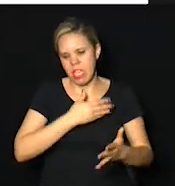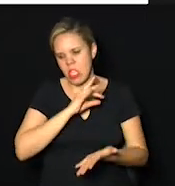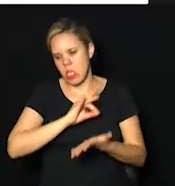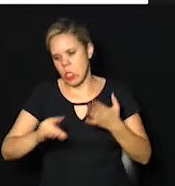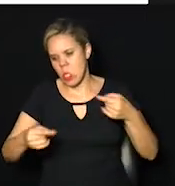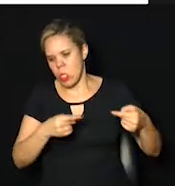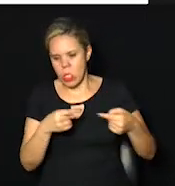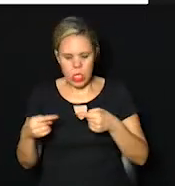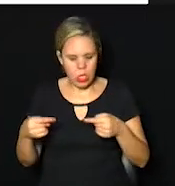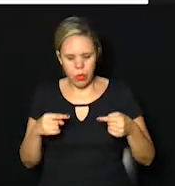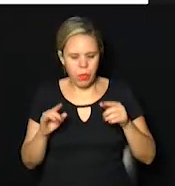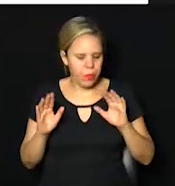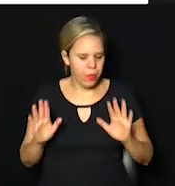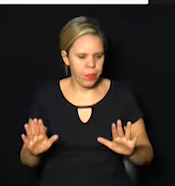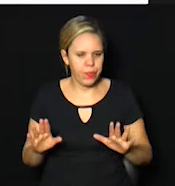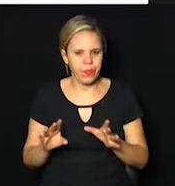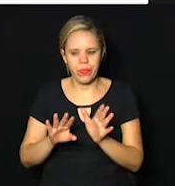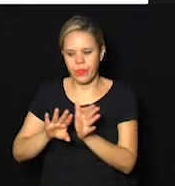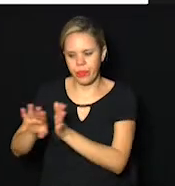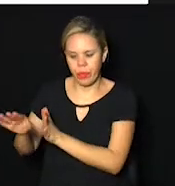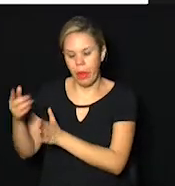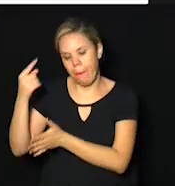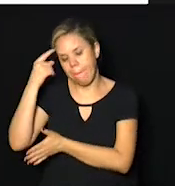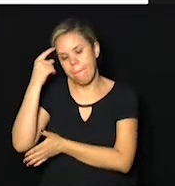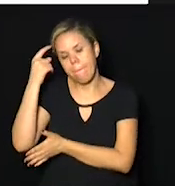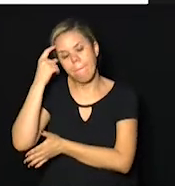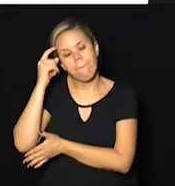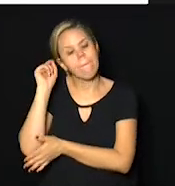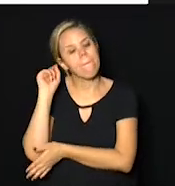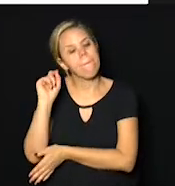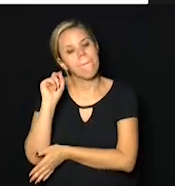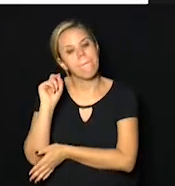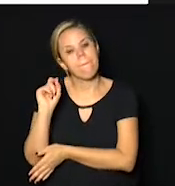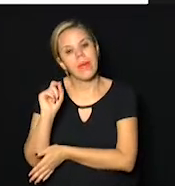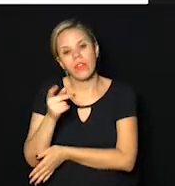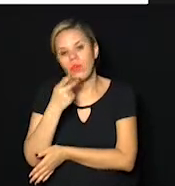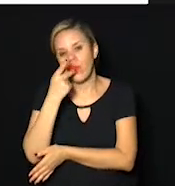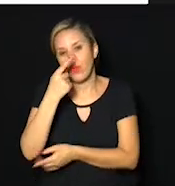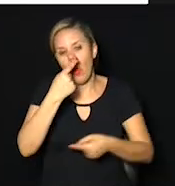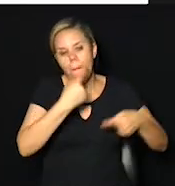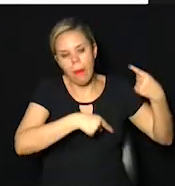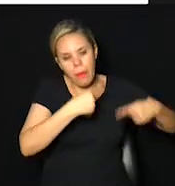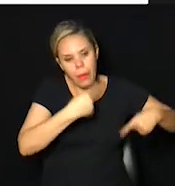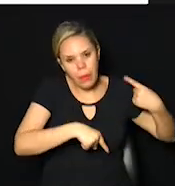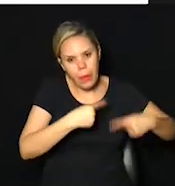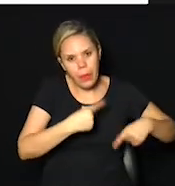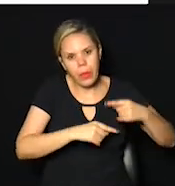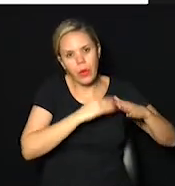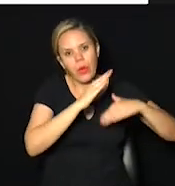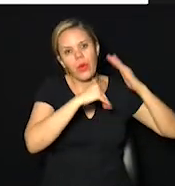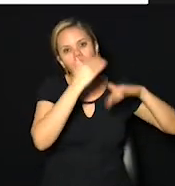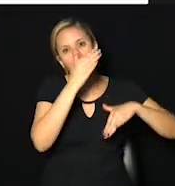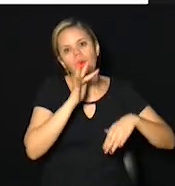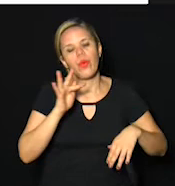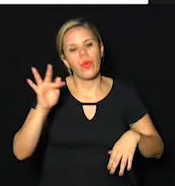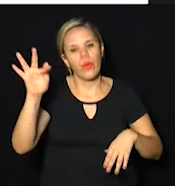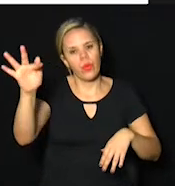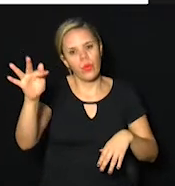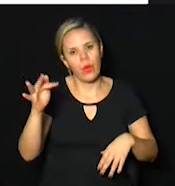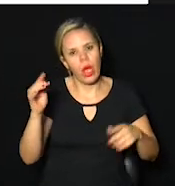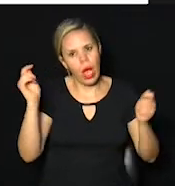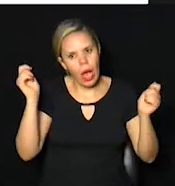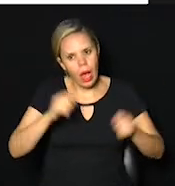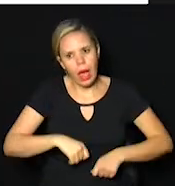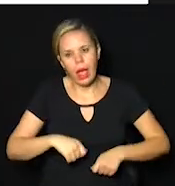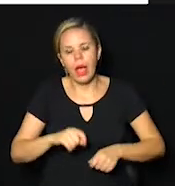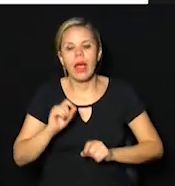adversários, não importa, mas deixe de lado. Vamos pensar que estamos falando de política. Política é construção de futuro, política é a capacidade